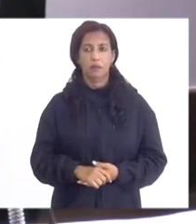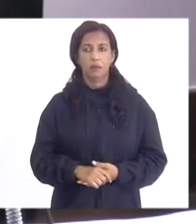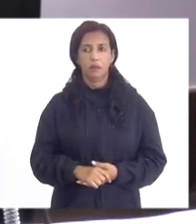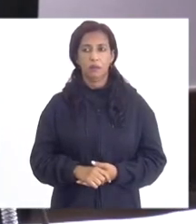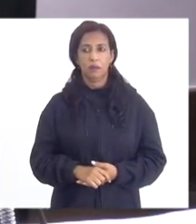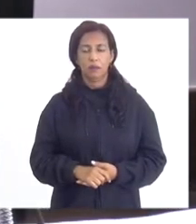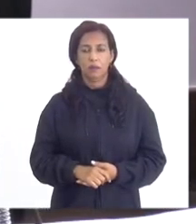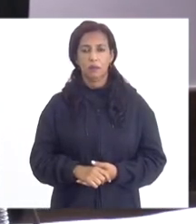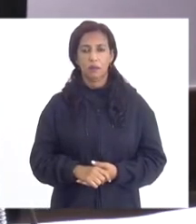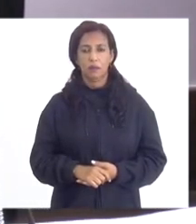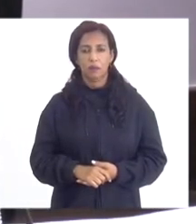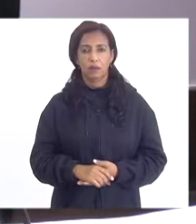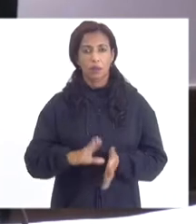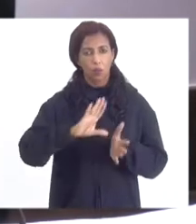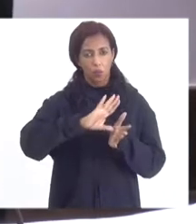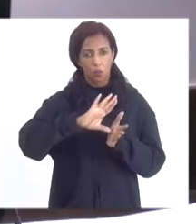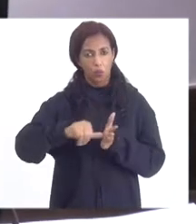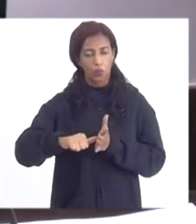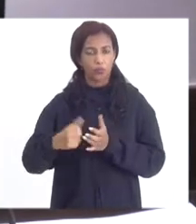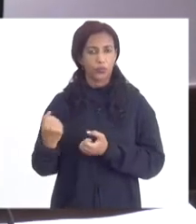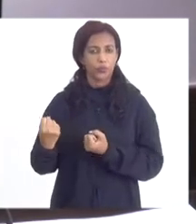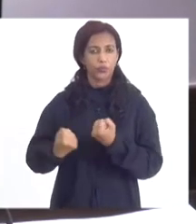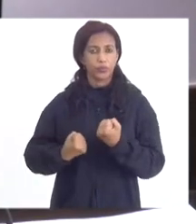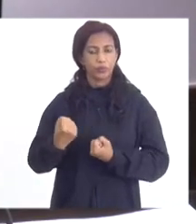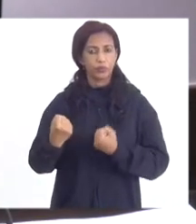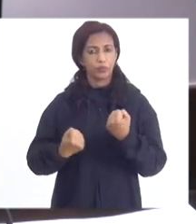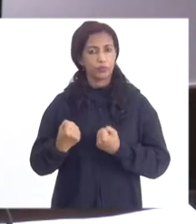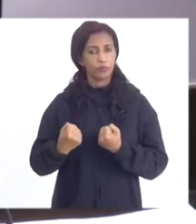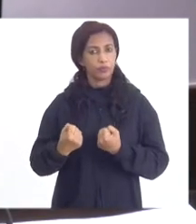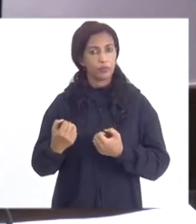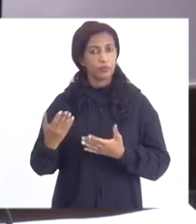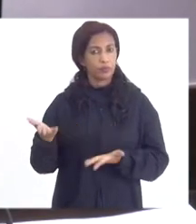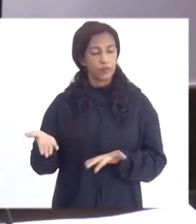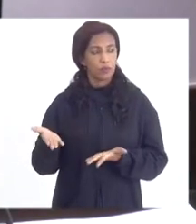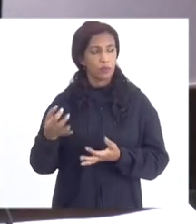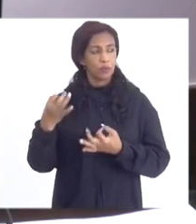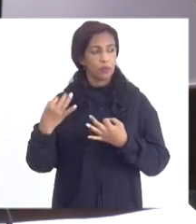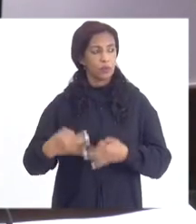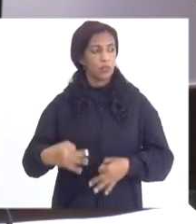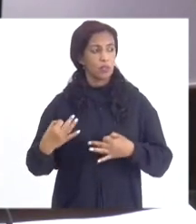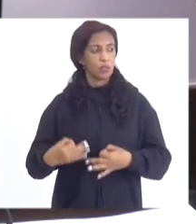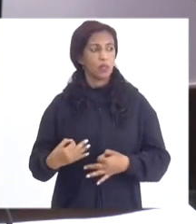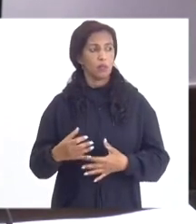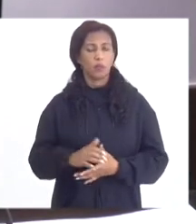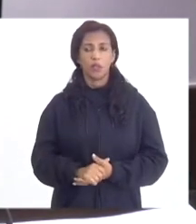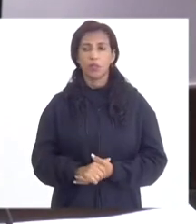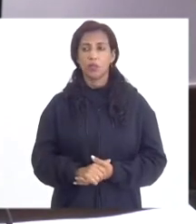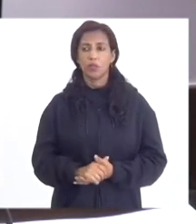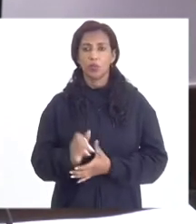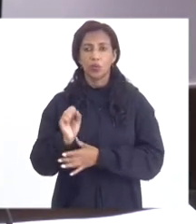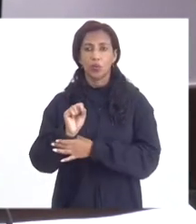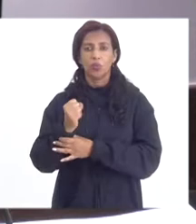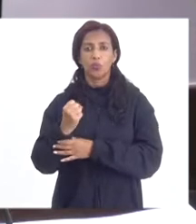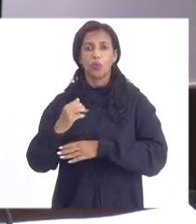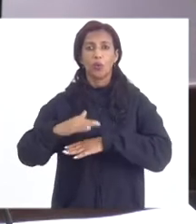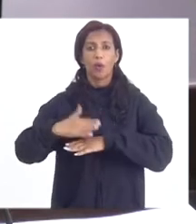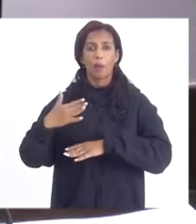inclui-se na violência o roubo de veículos, são exatamente aqueles que o seguro é